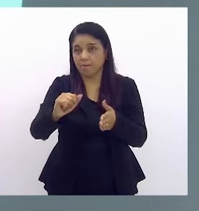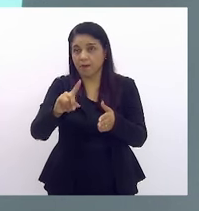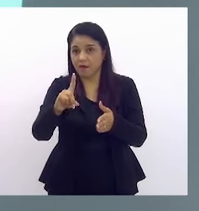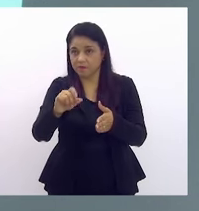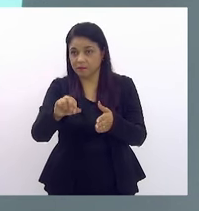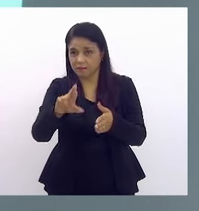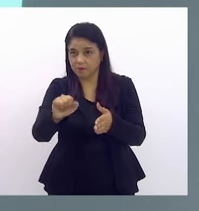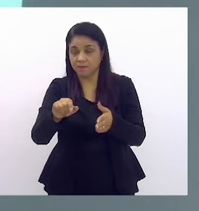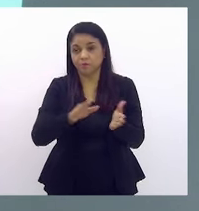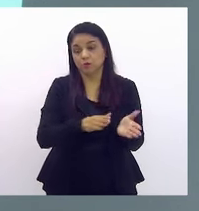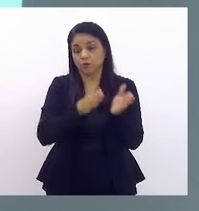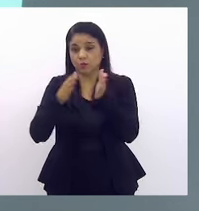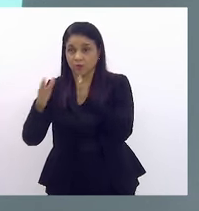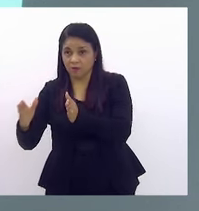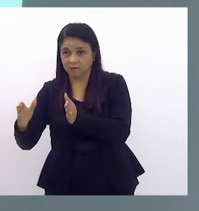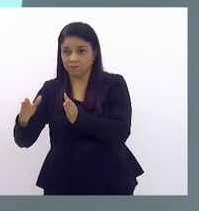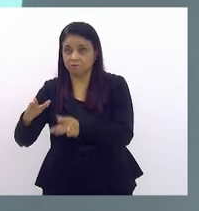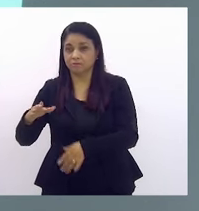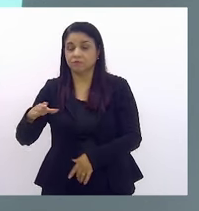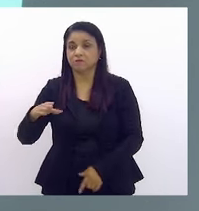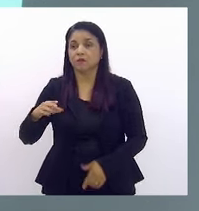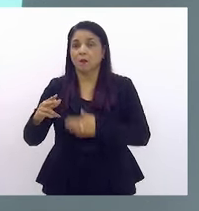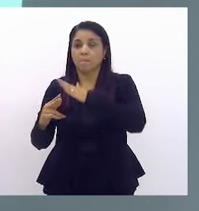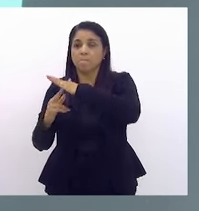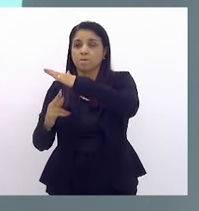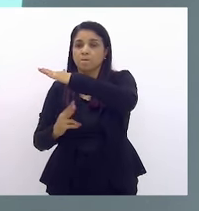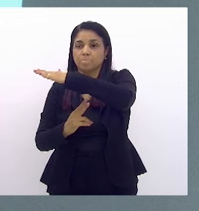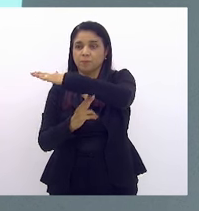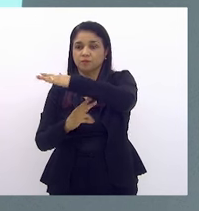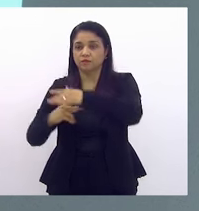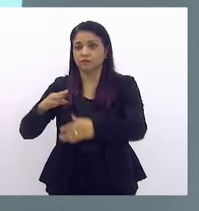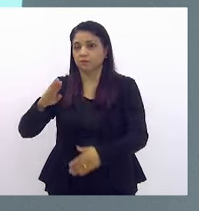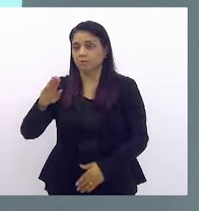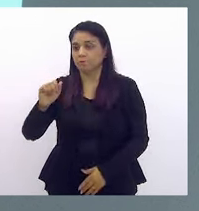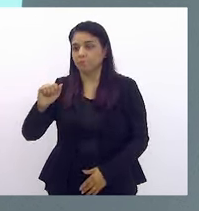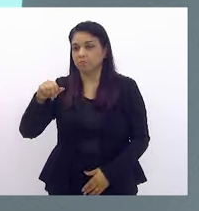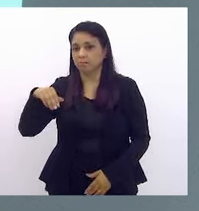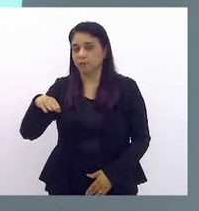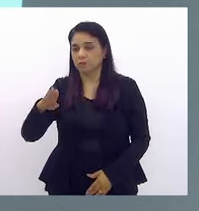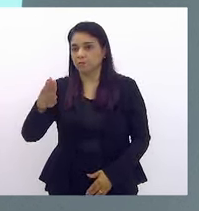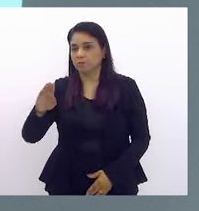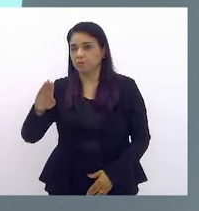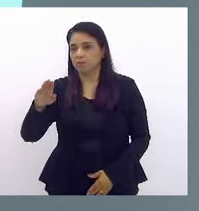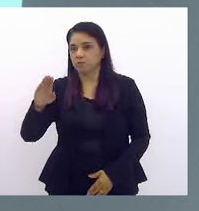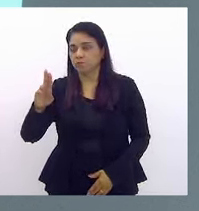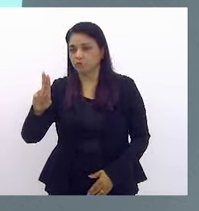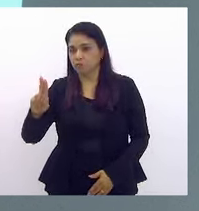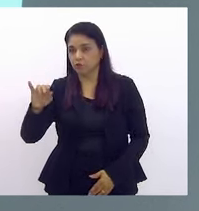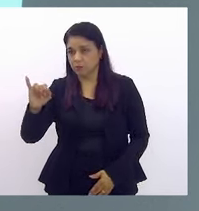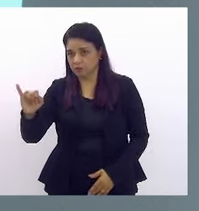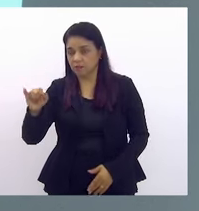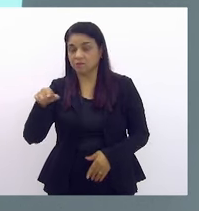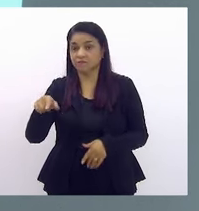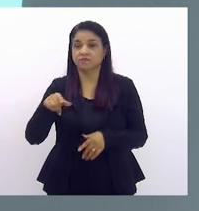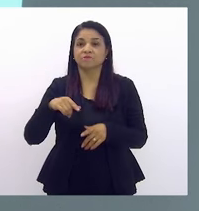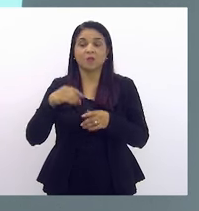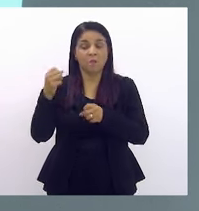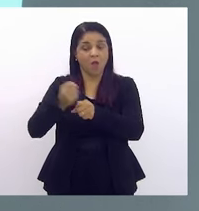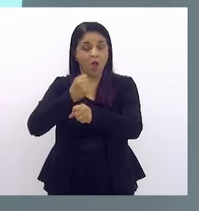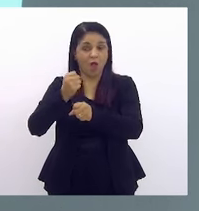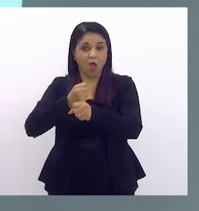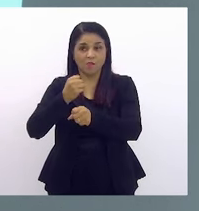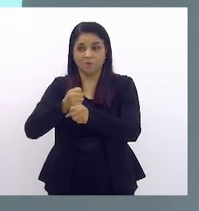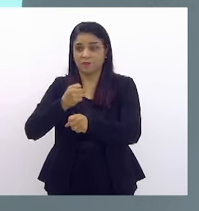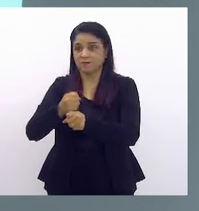de Bambuí, né? Uma obra alardeada pela Somarco, uma coisa maravilhosa. E que, se vocês forem ver na